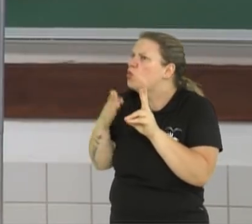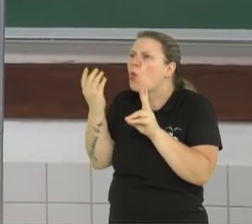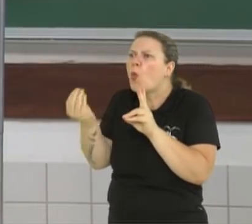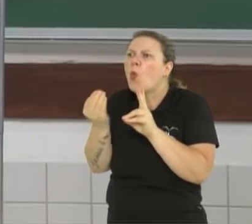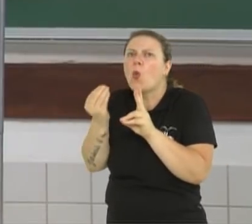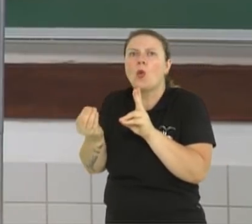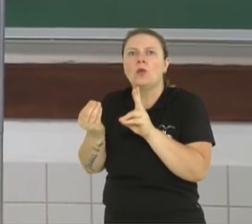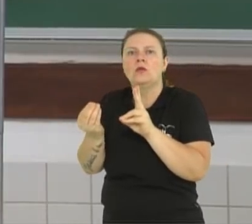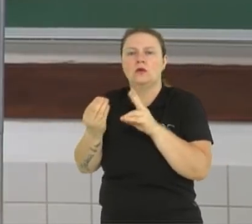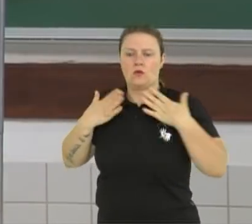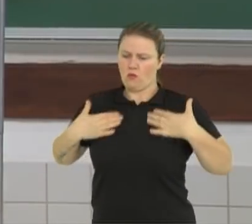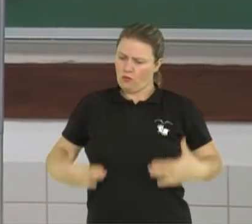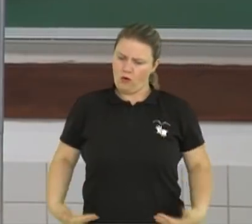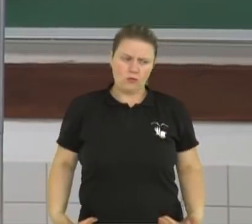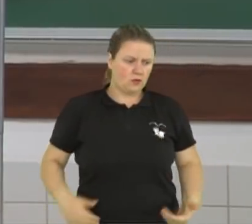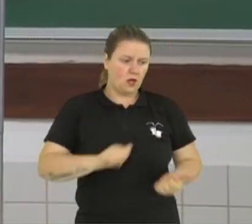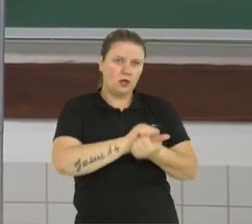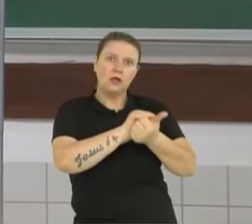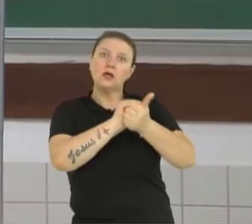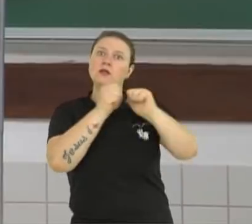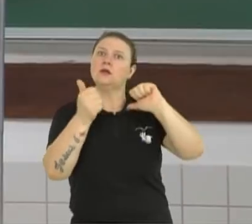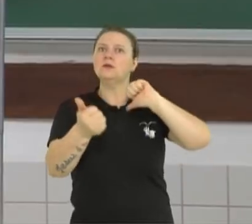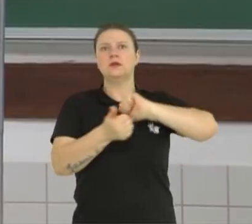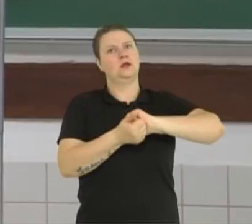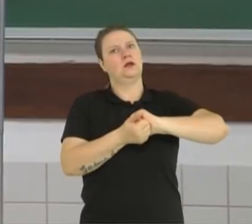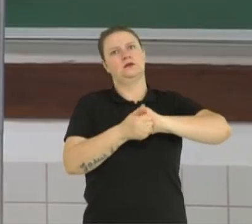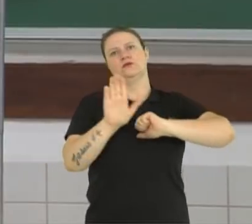dele foi se acostumando, se adaptando àquela realidade.